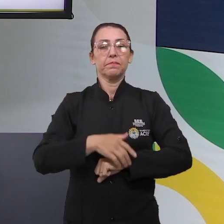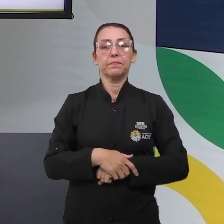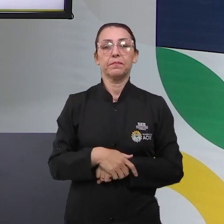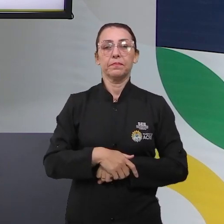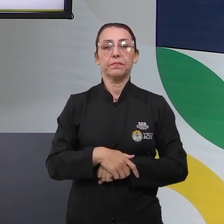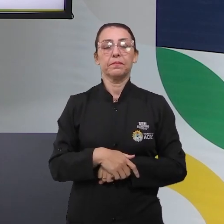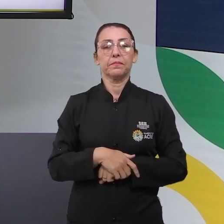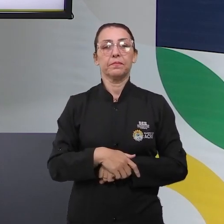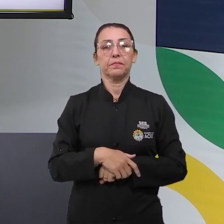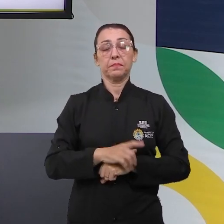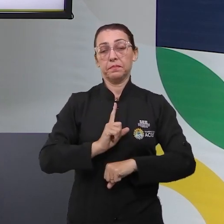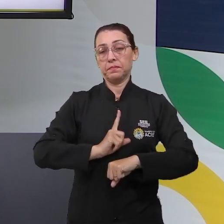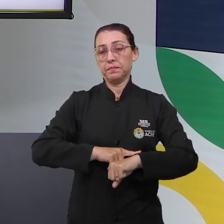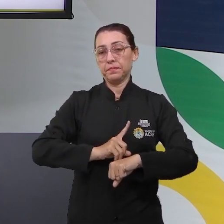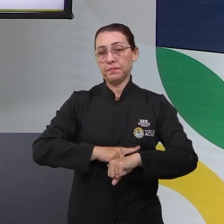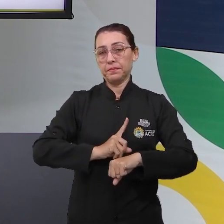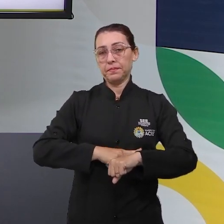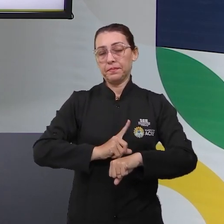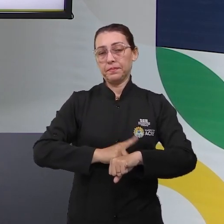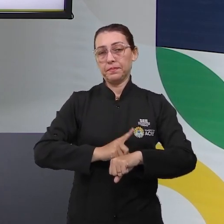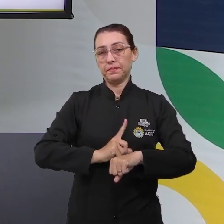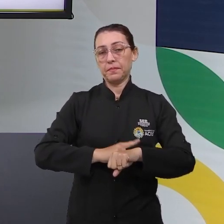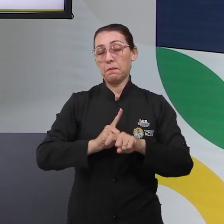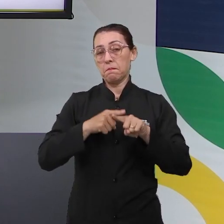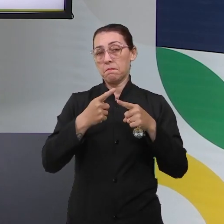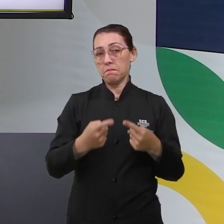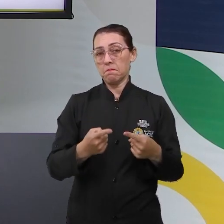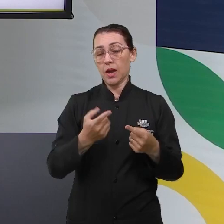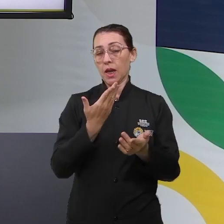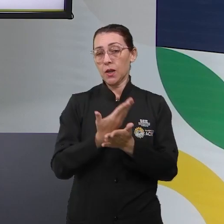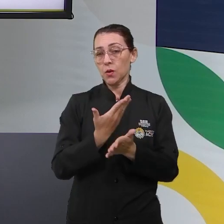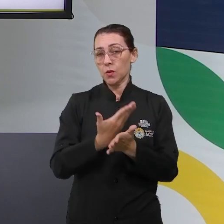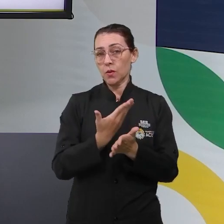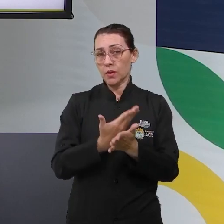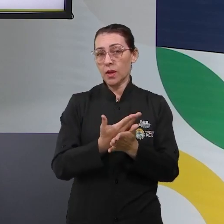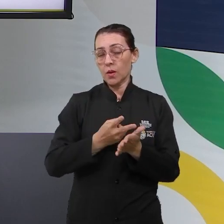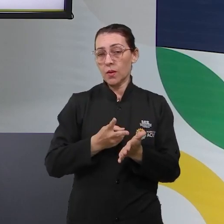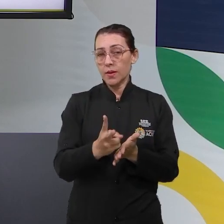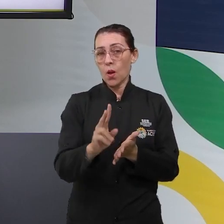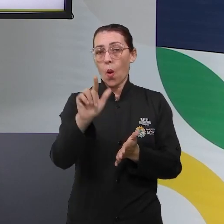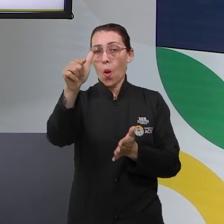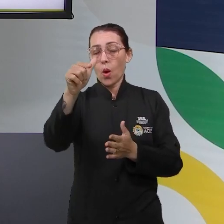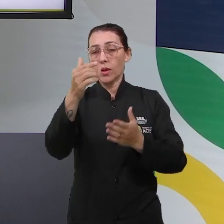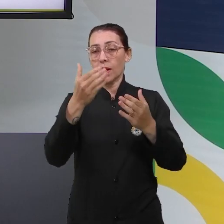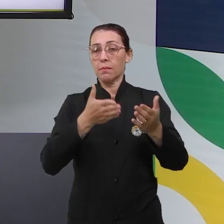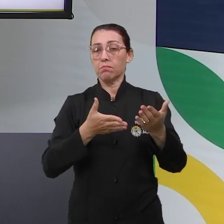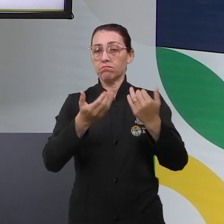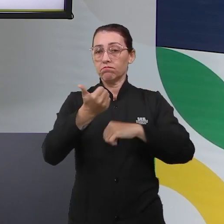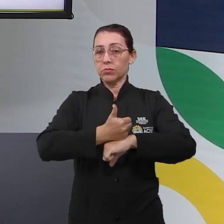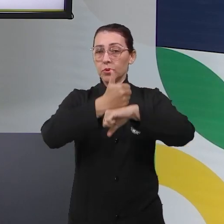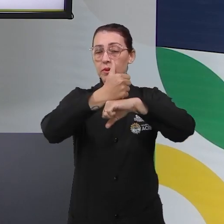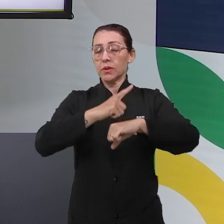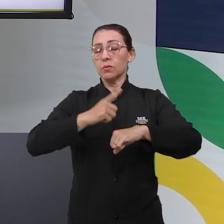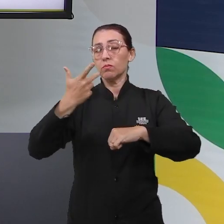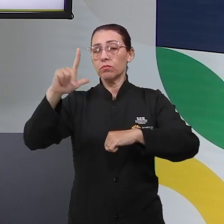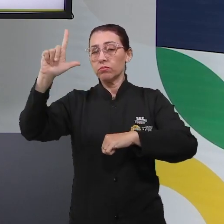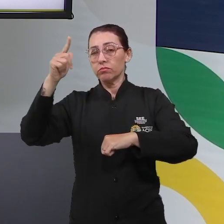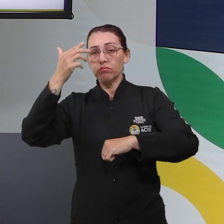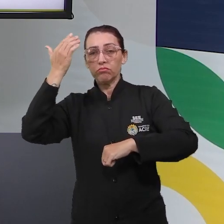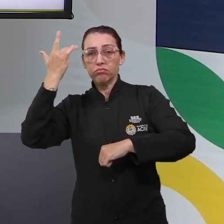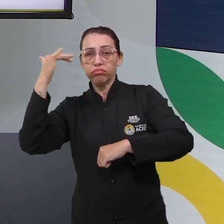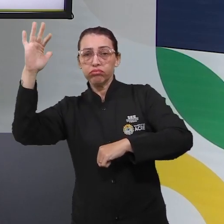Você está de forma momentânea, você está ali, mas você quer estudar para seguir outra carreira, você tem um outro sonho, tá